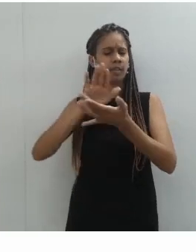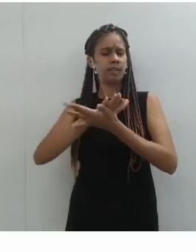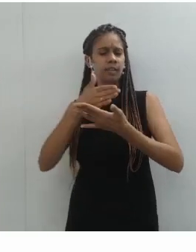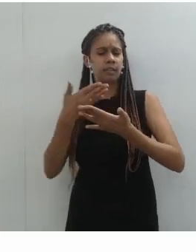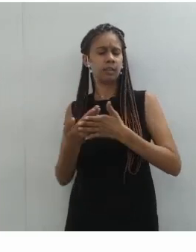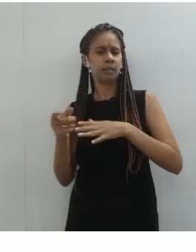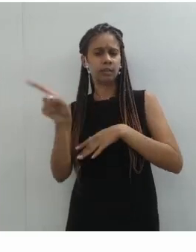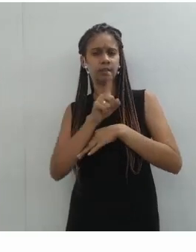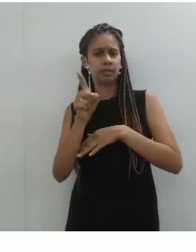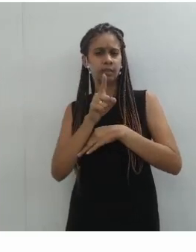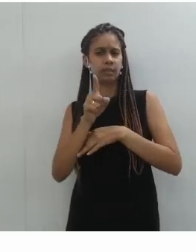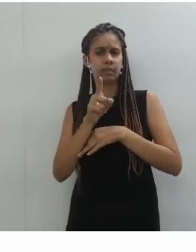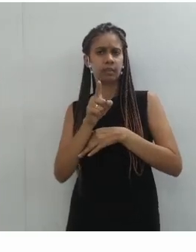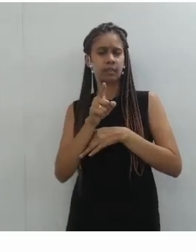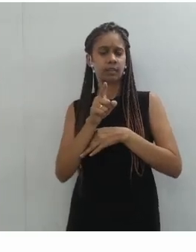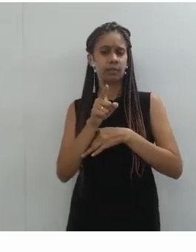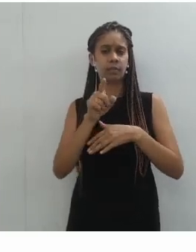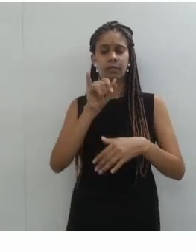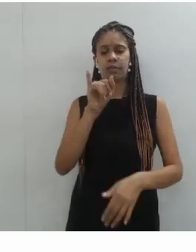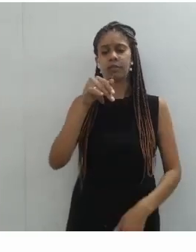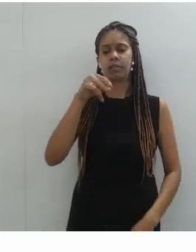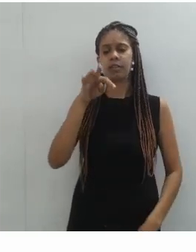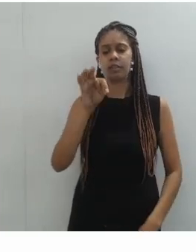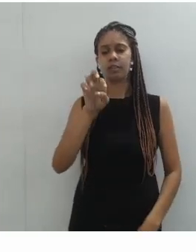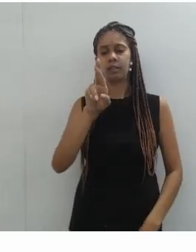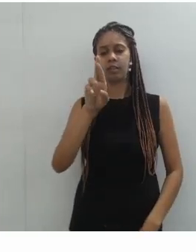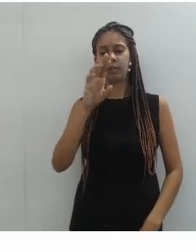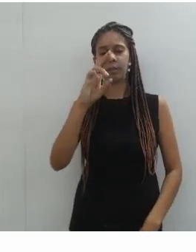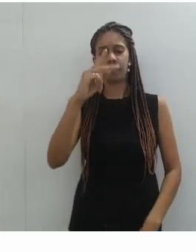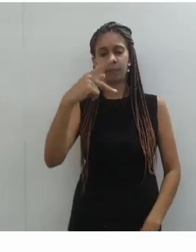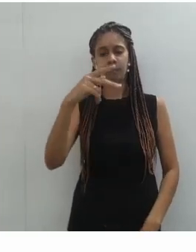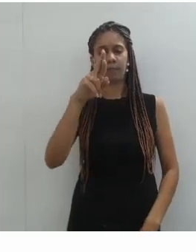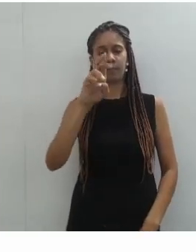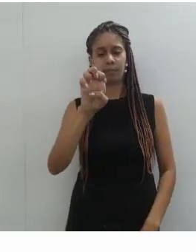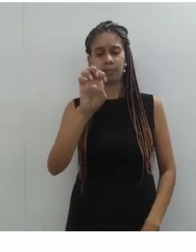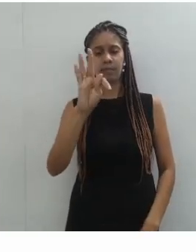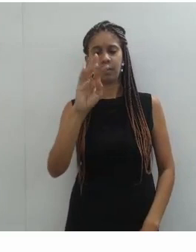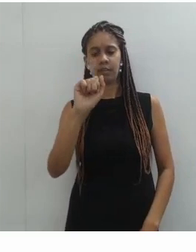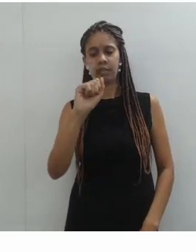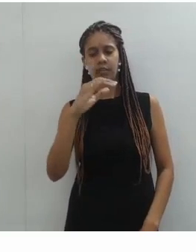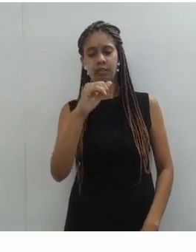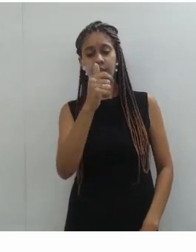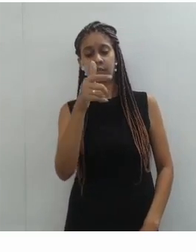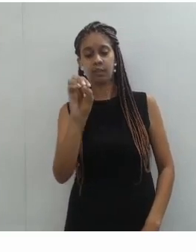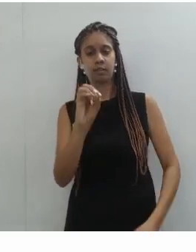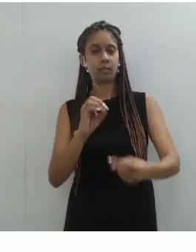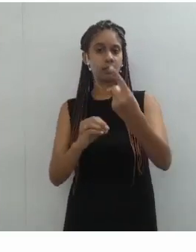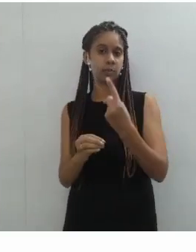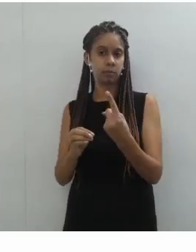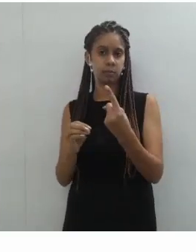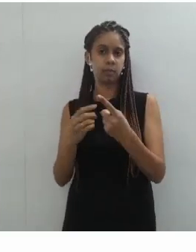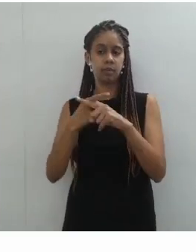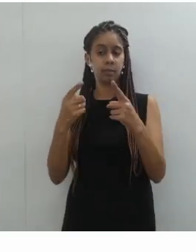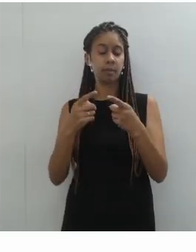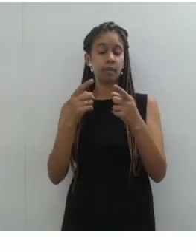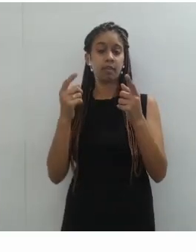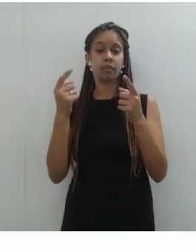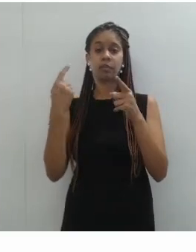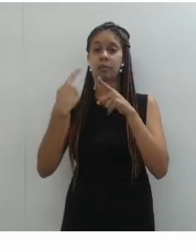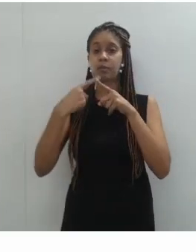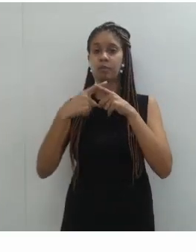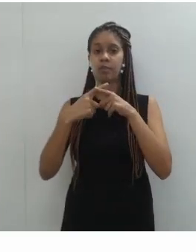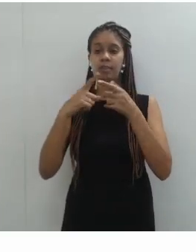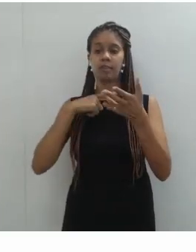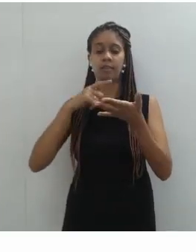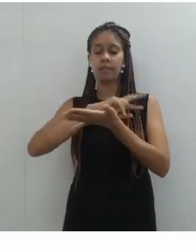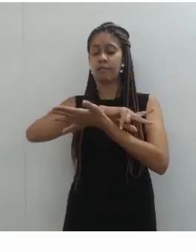não interpretação, Pimpão? Porque os fatos históricos podem ser observados de diferentes maneiras.